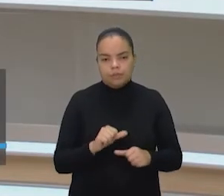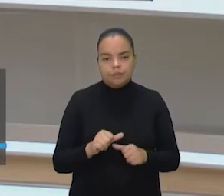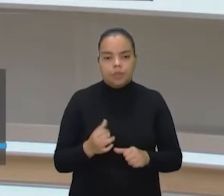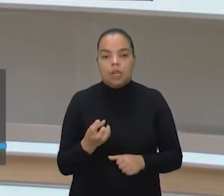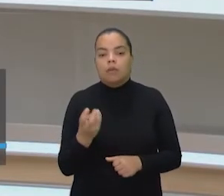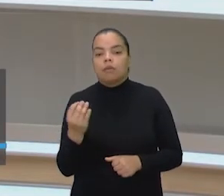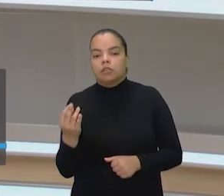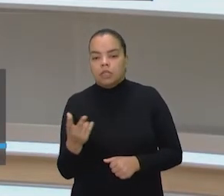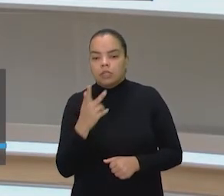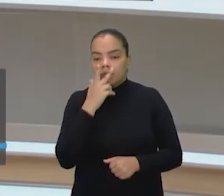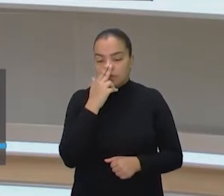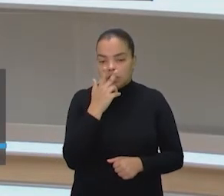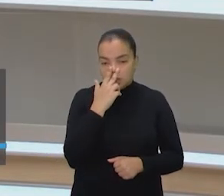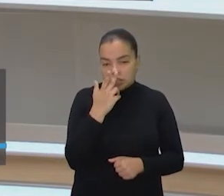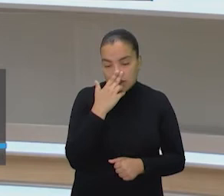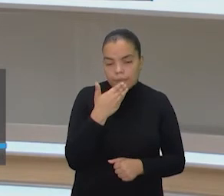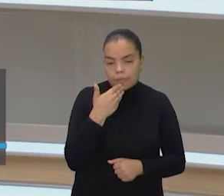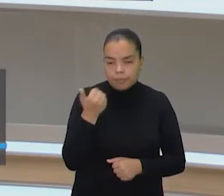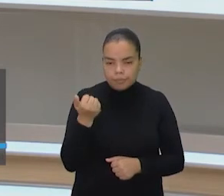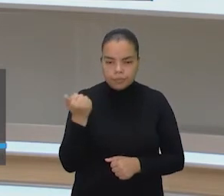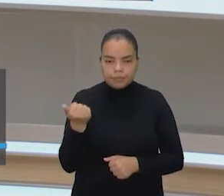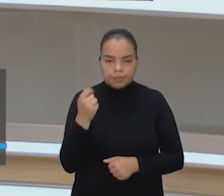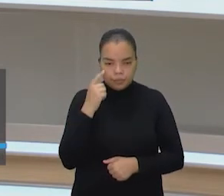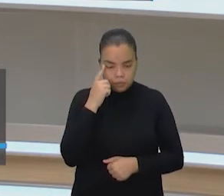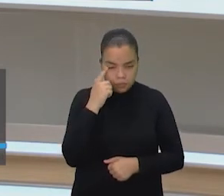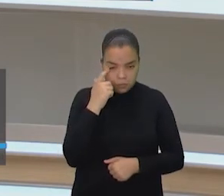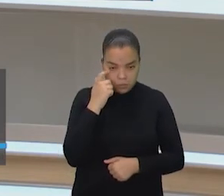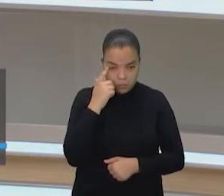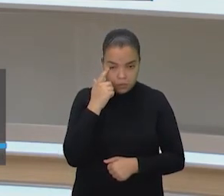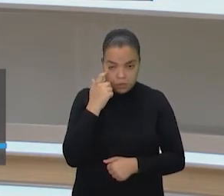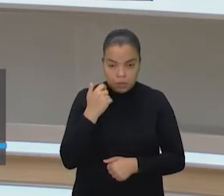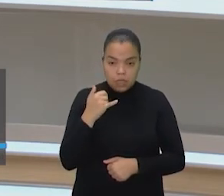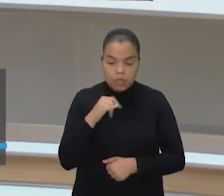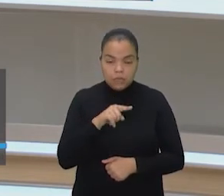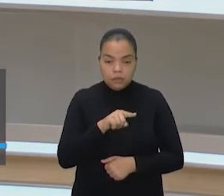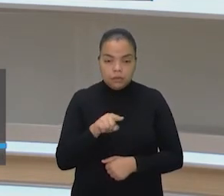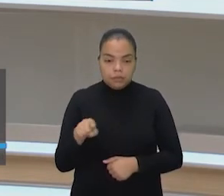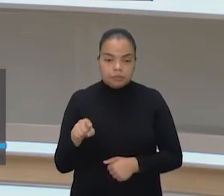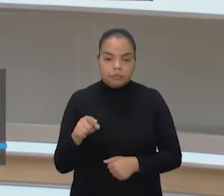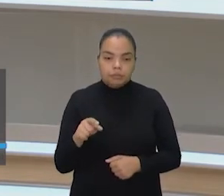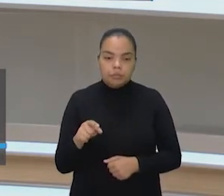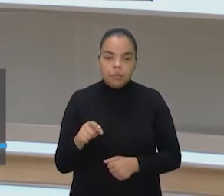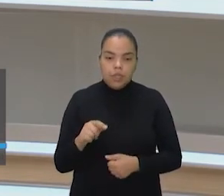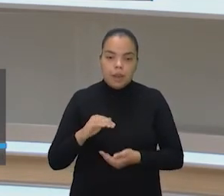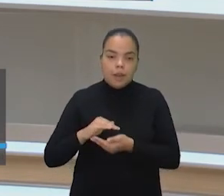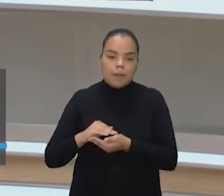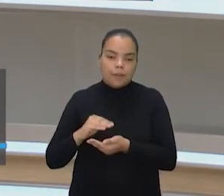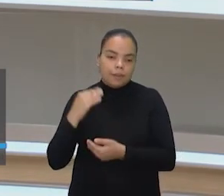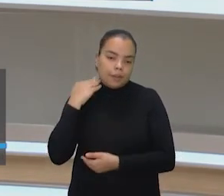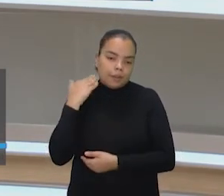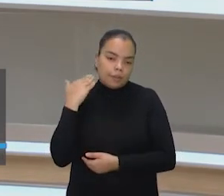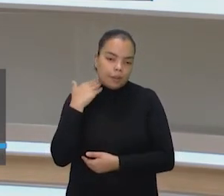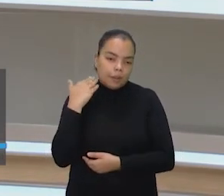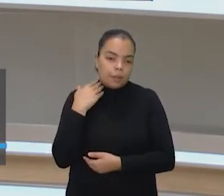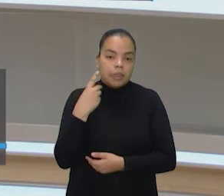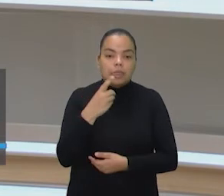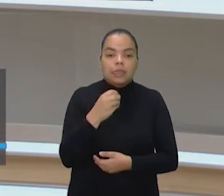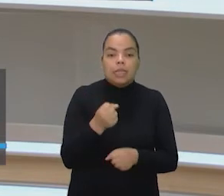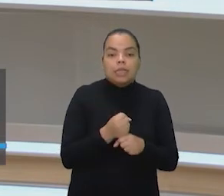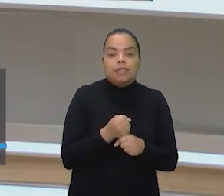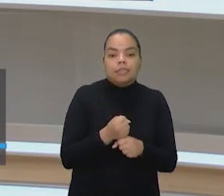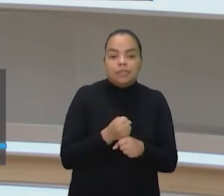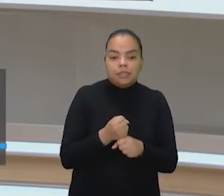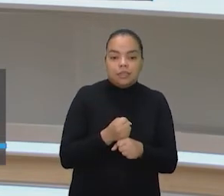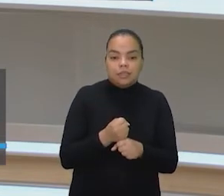você achar mais conveniente. Se você deixar esse dinheiro no banco lá por 10 anos, aí você vai ter que